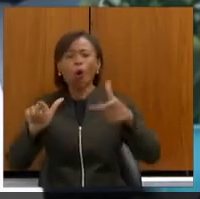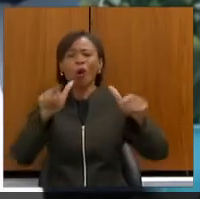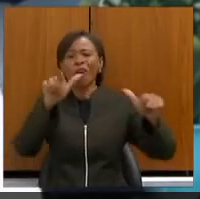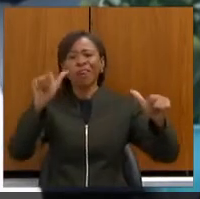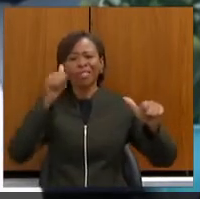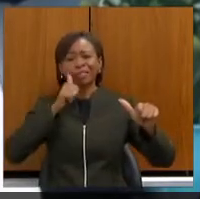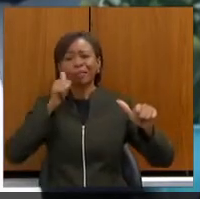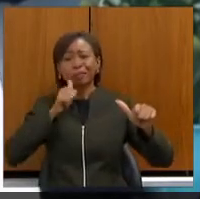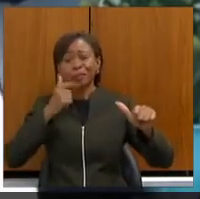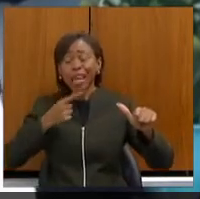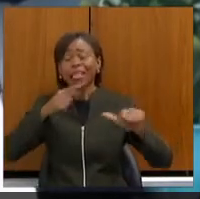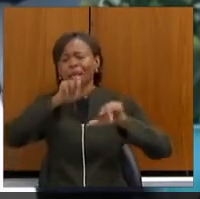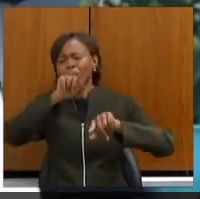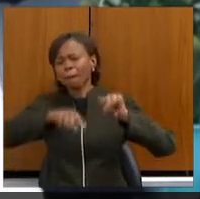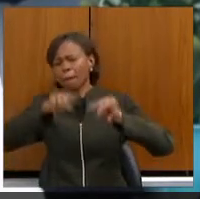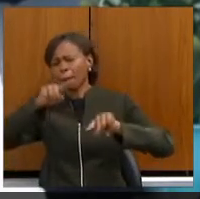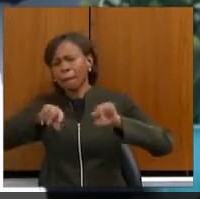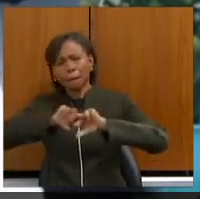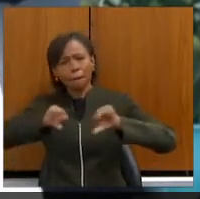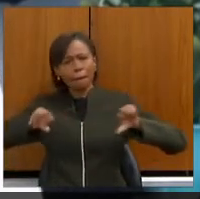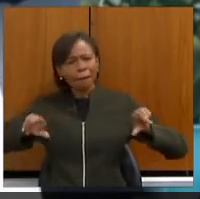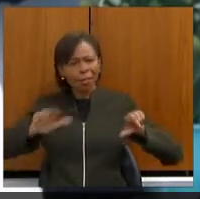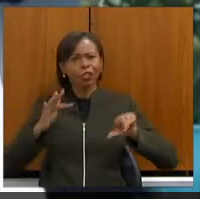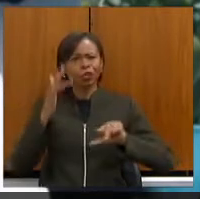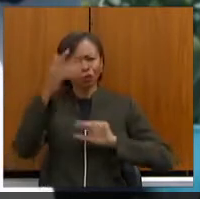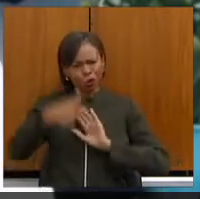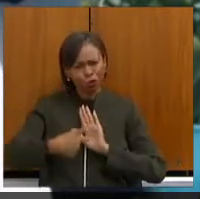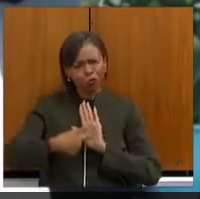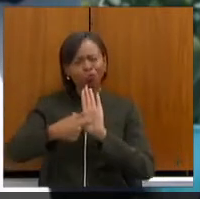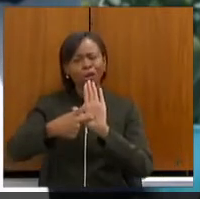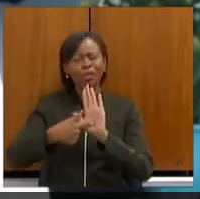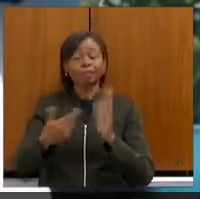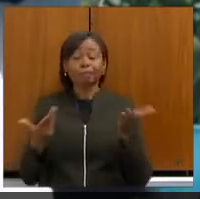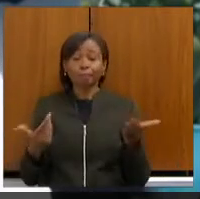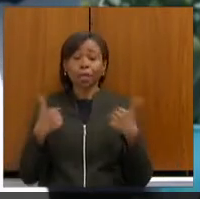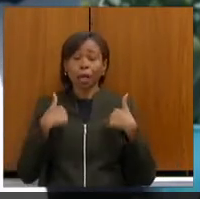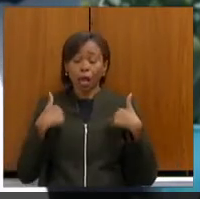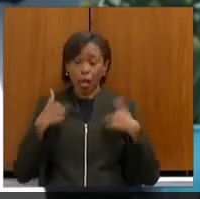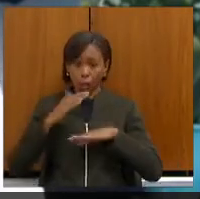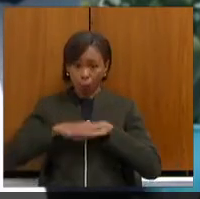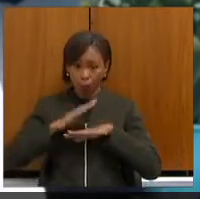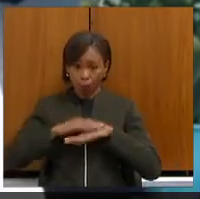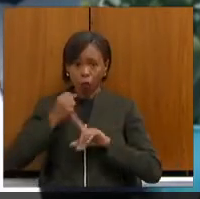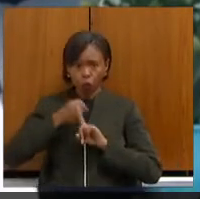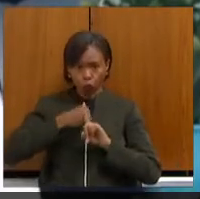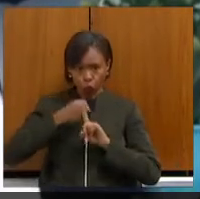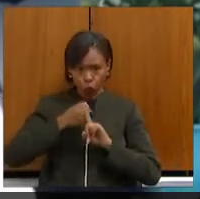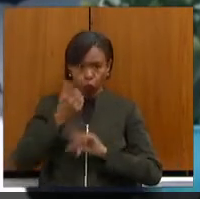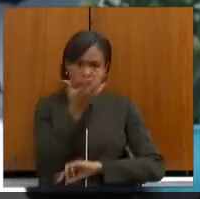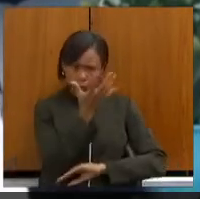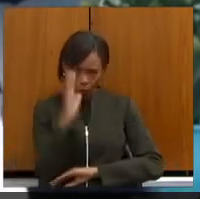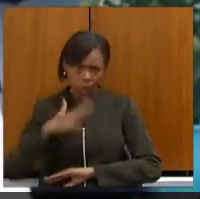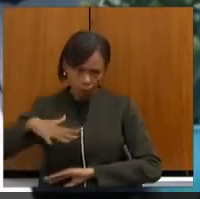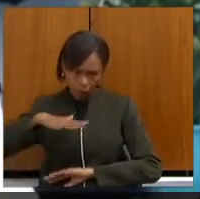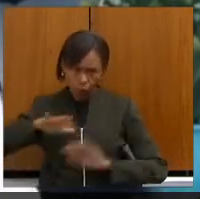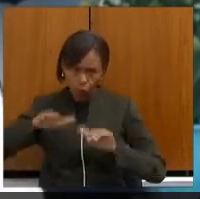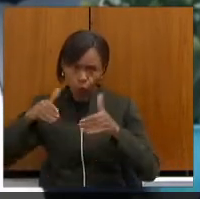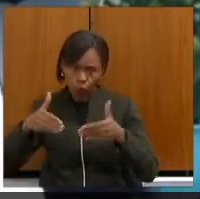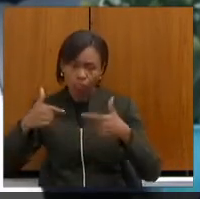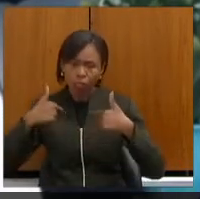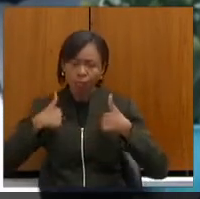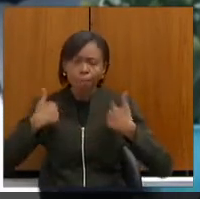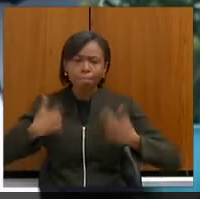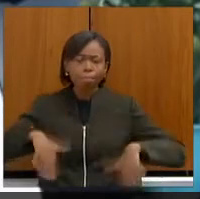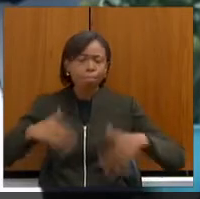múltiplas porque somos portadores do Amanhã a minha luta enquanto mulher e ambientalista é conta desse apetite insaciável